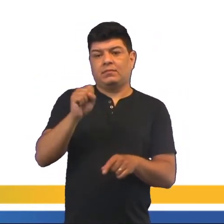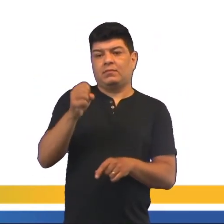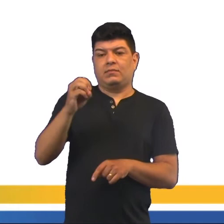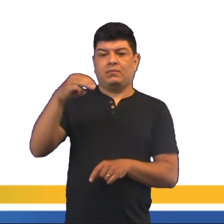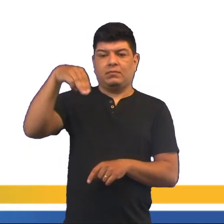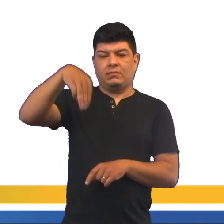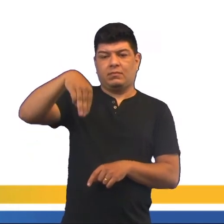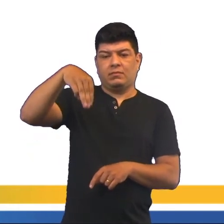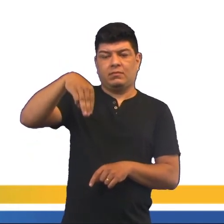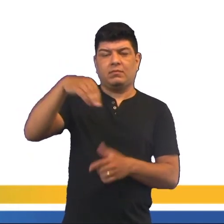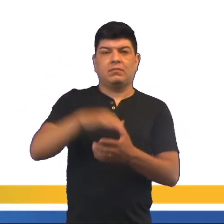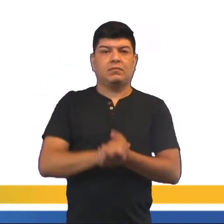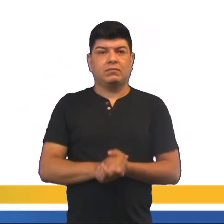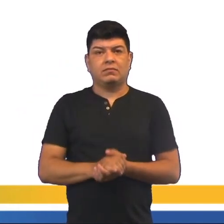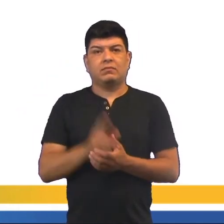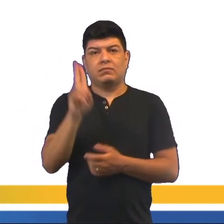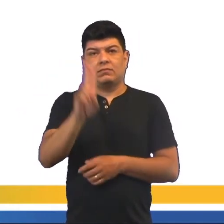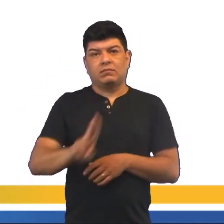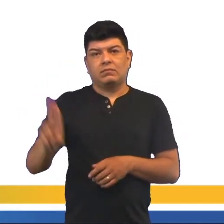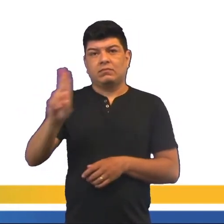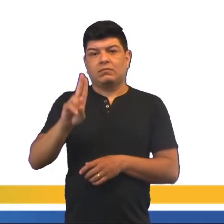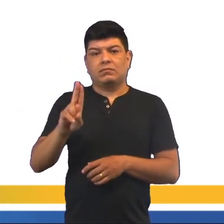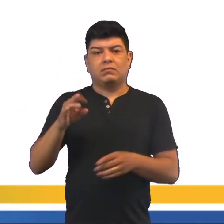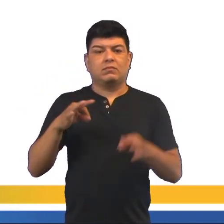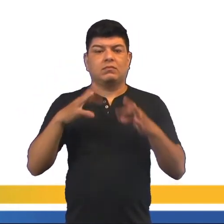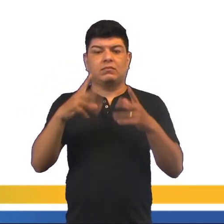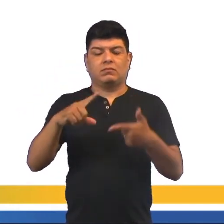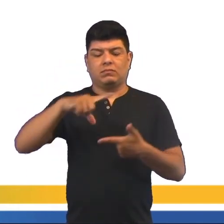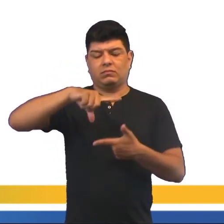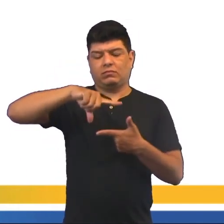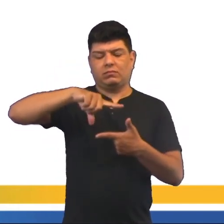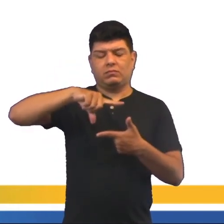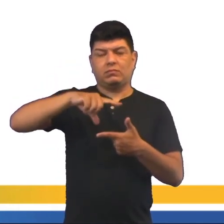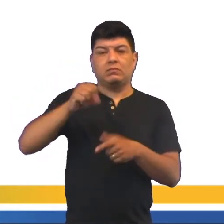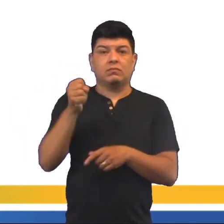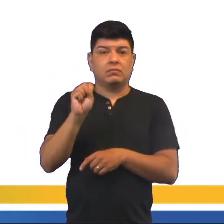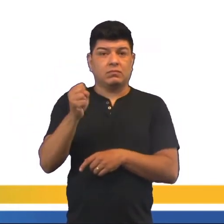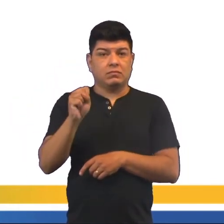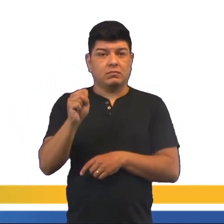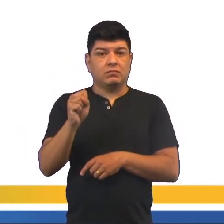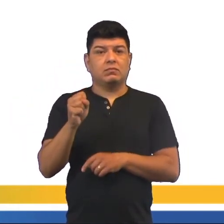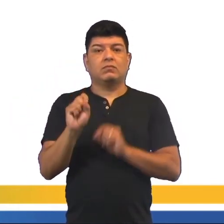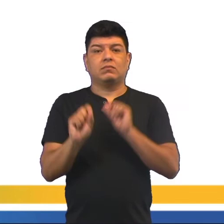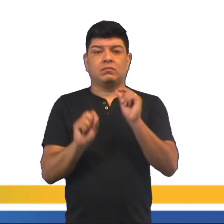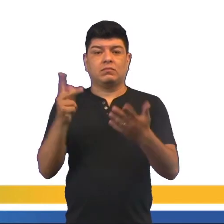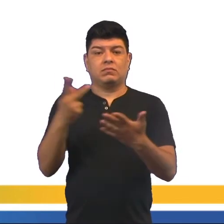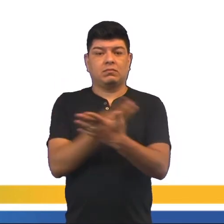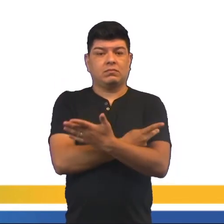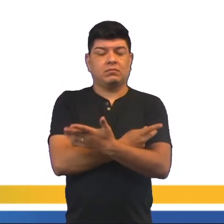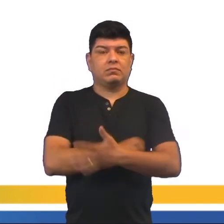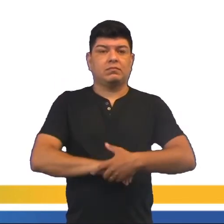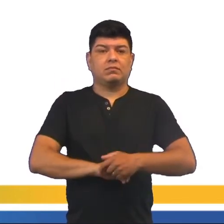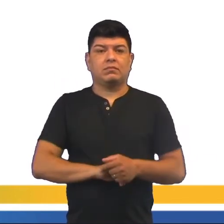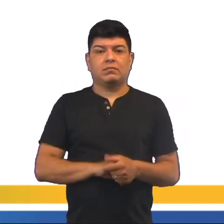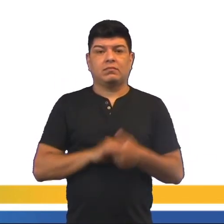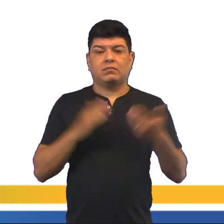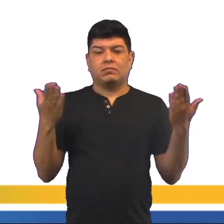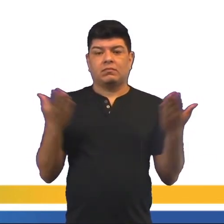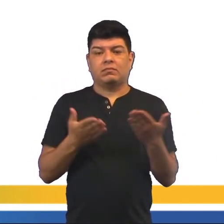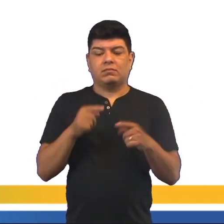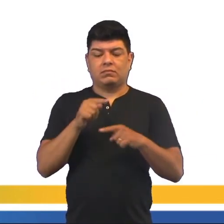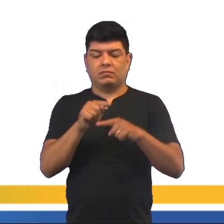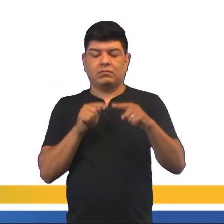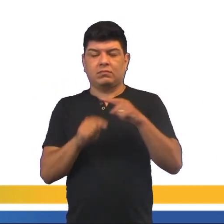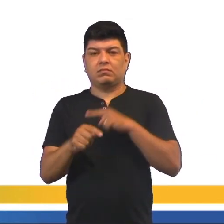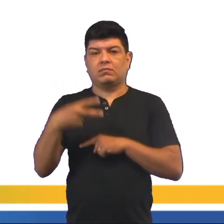80 metros e ela usou todos esses quadradinhos, 8 quadradinhos, o que vai acontecer? Agora ela vai